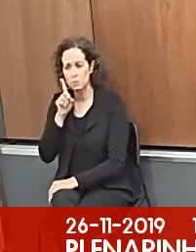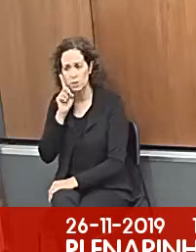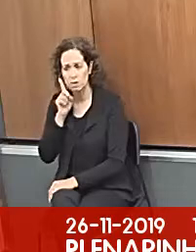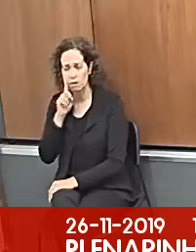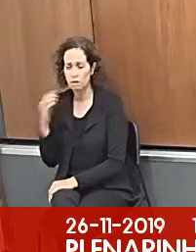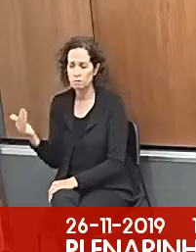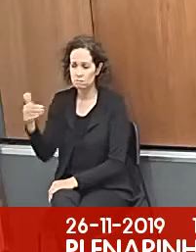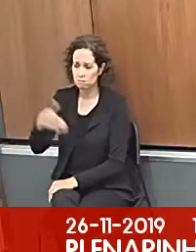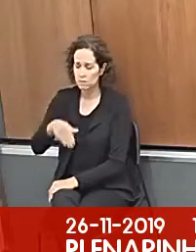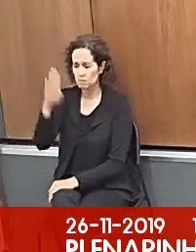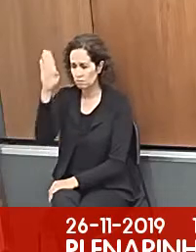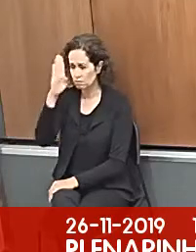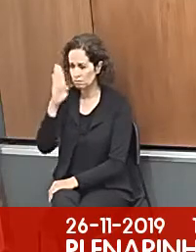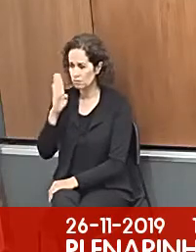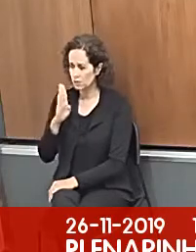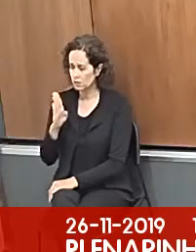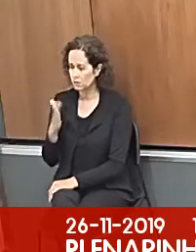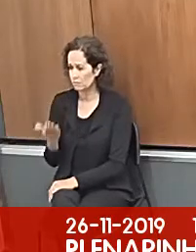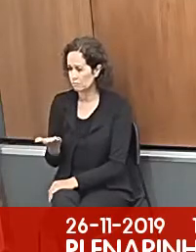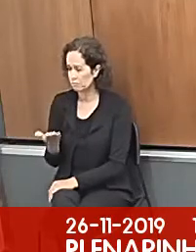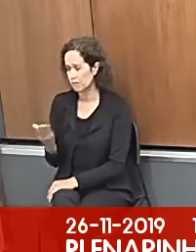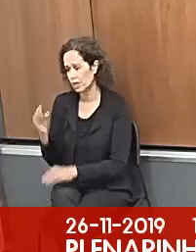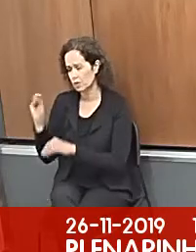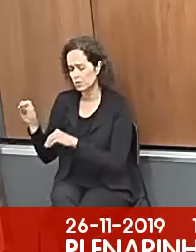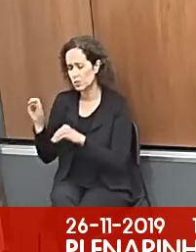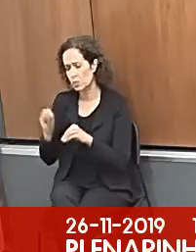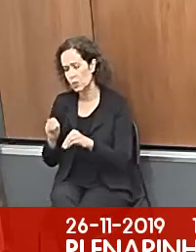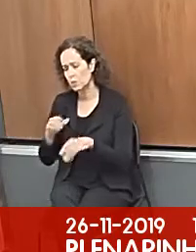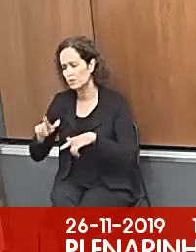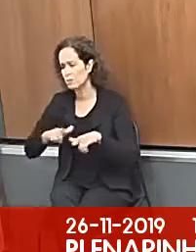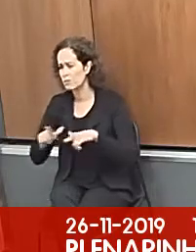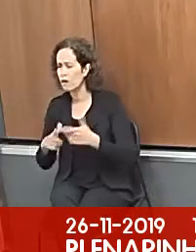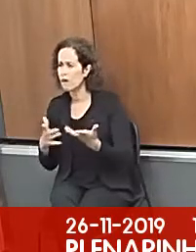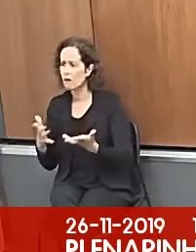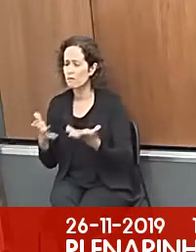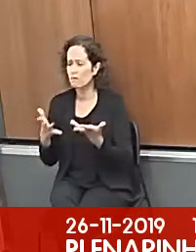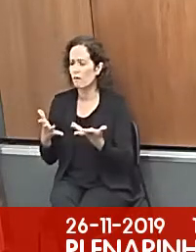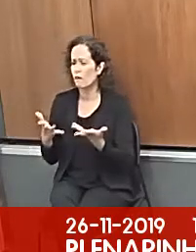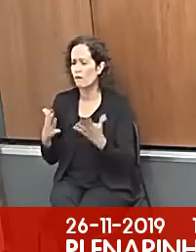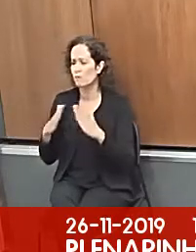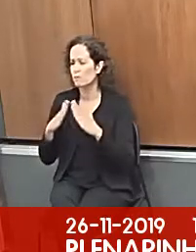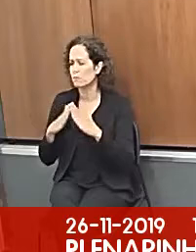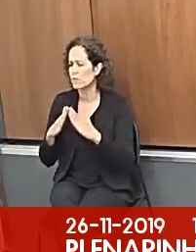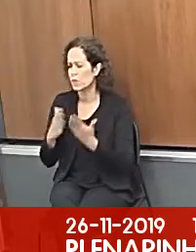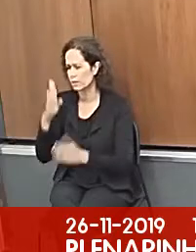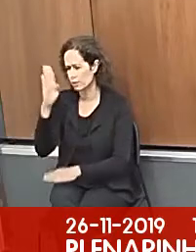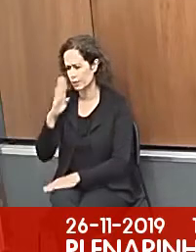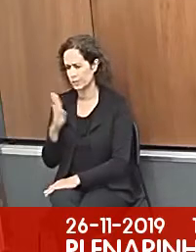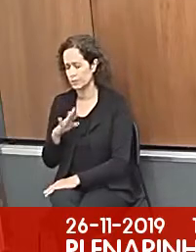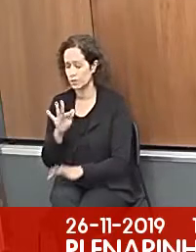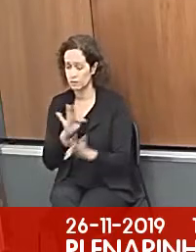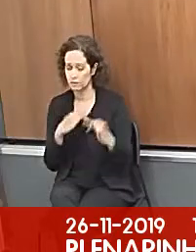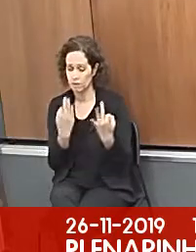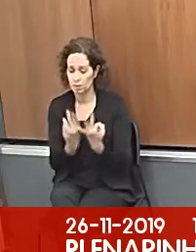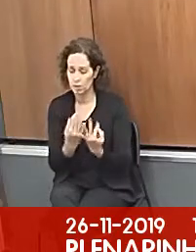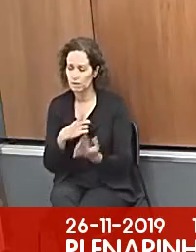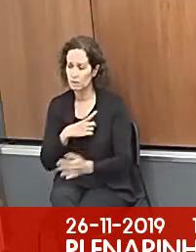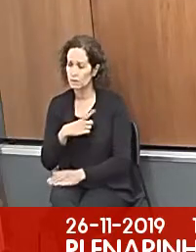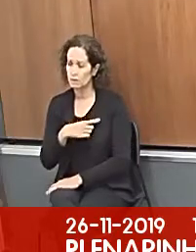americano vem para o Brasil, mudou de emprego, quer morar no país. E essa família tem uma